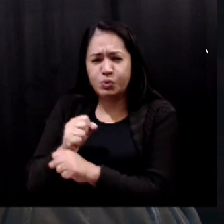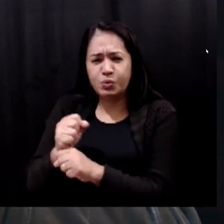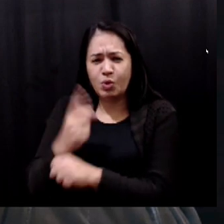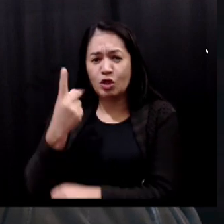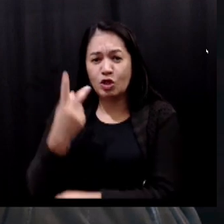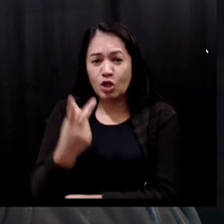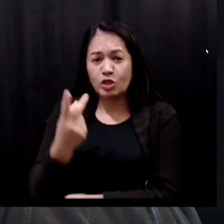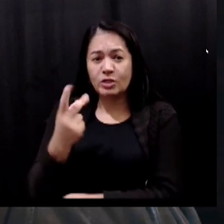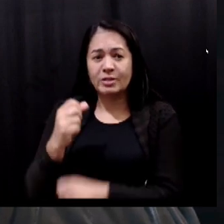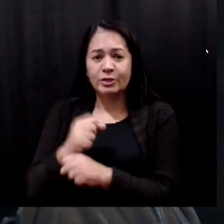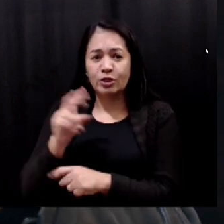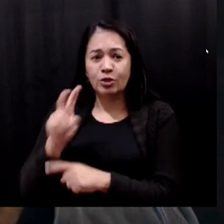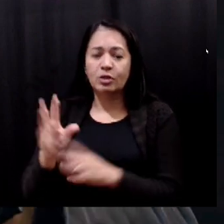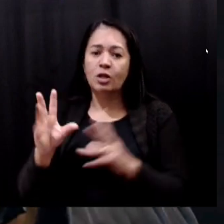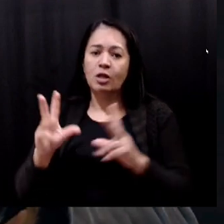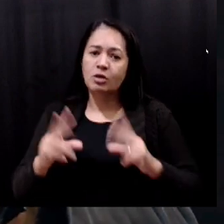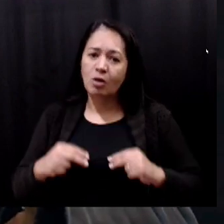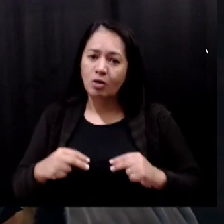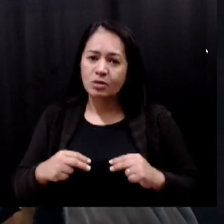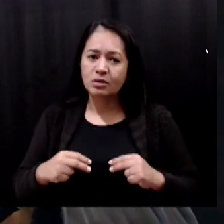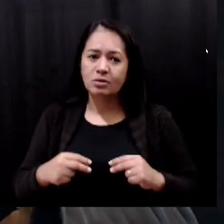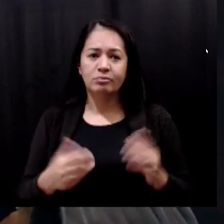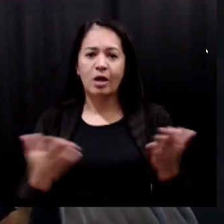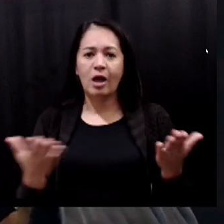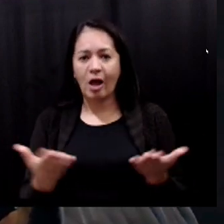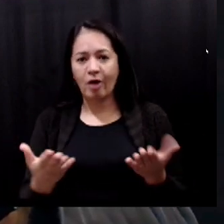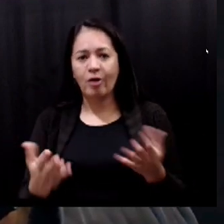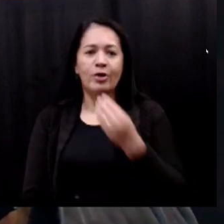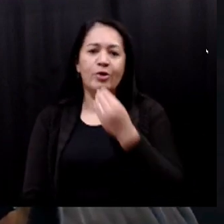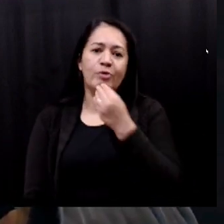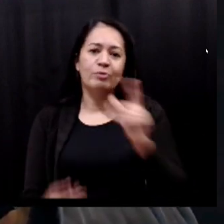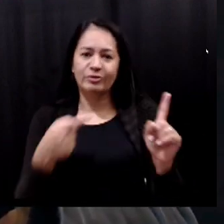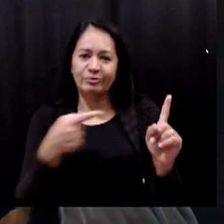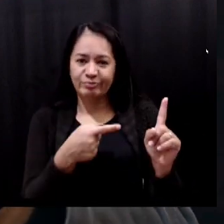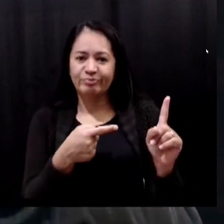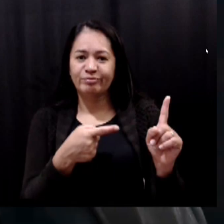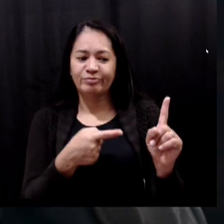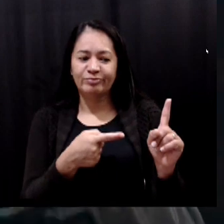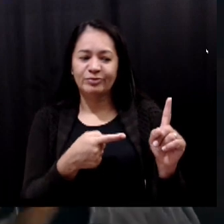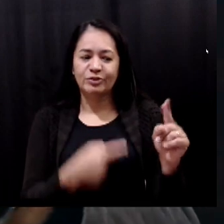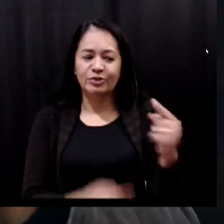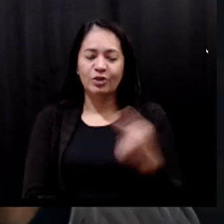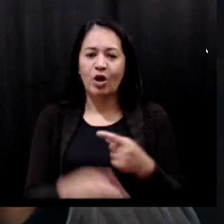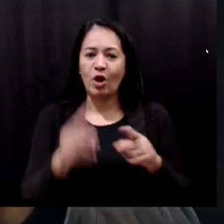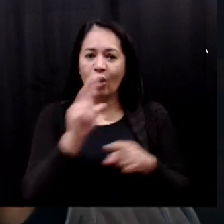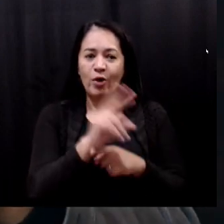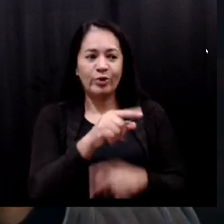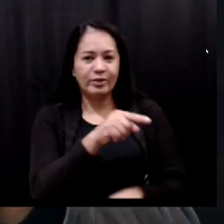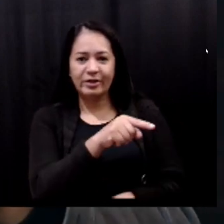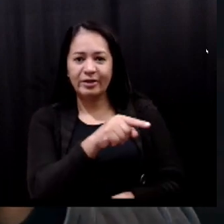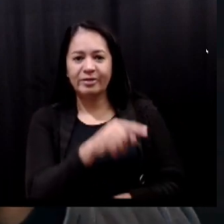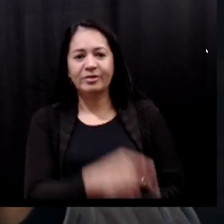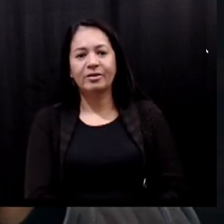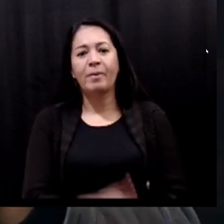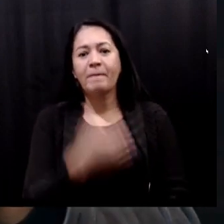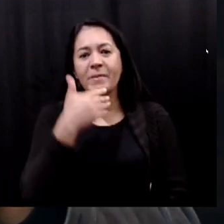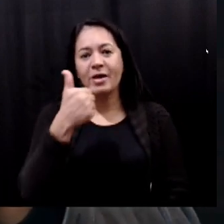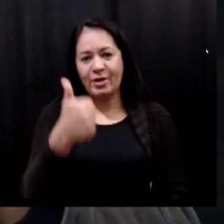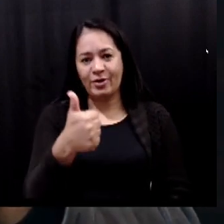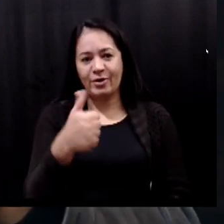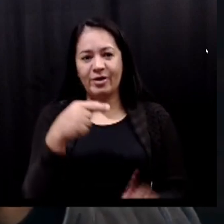Pensei, poxa vida, chegou a oportunidade agora para a gente cuidar melhor dessa